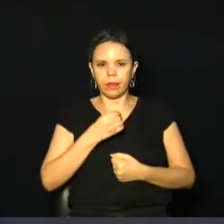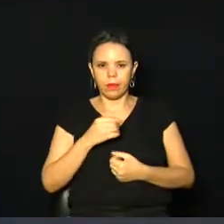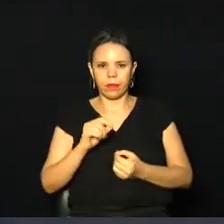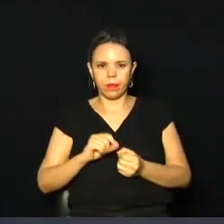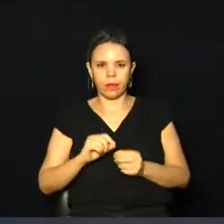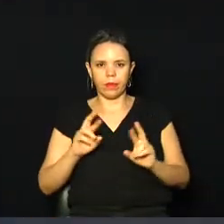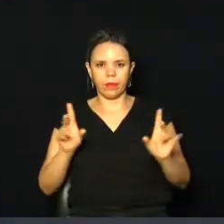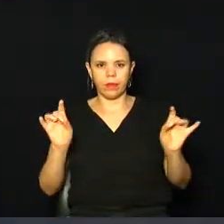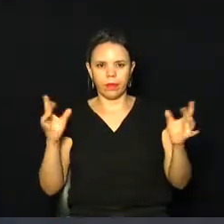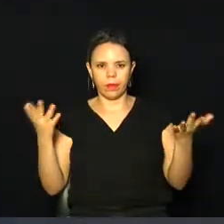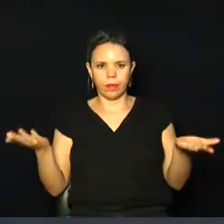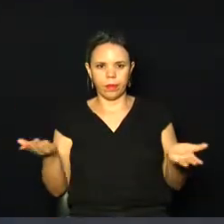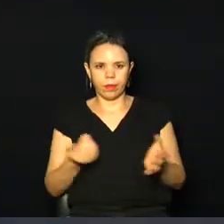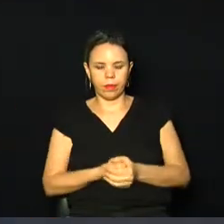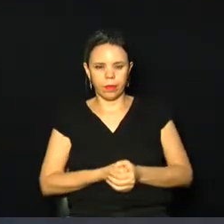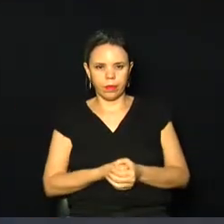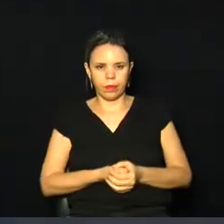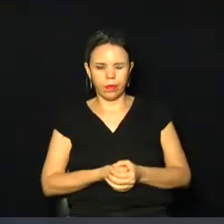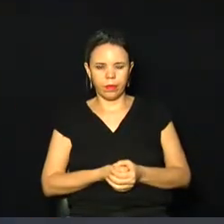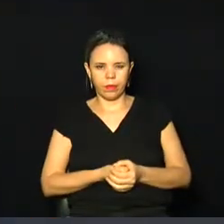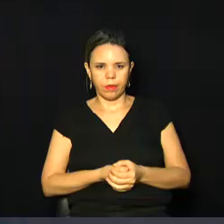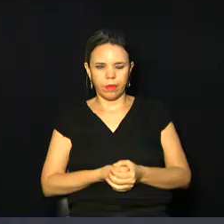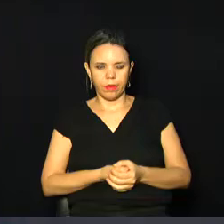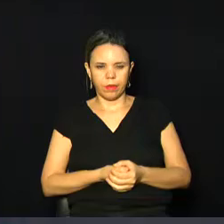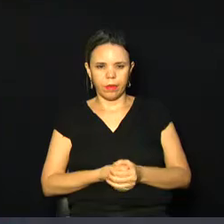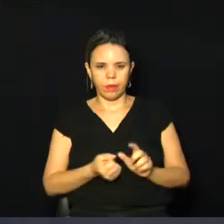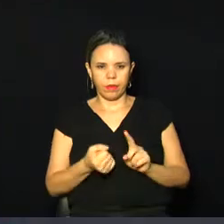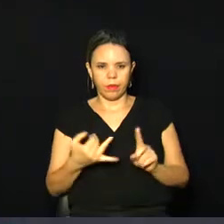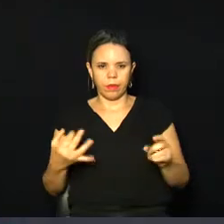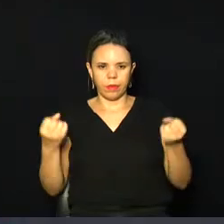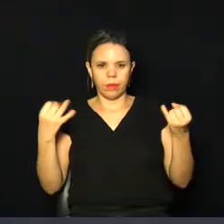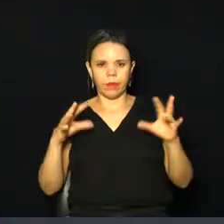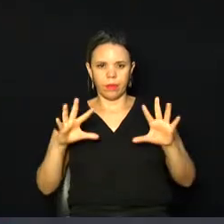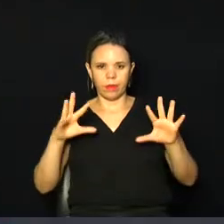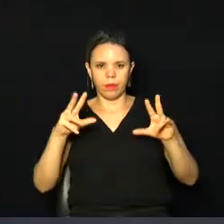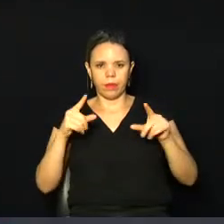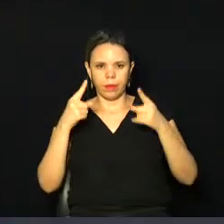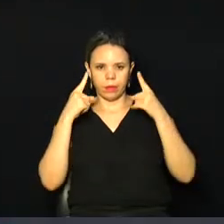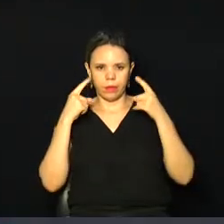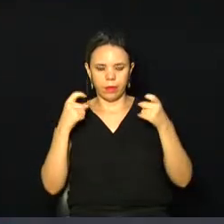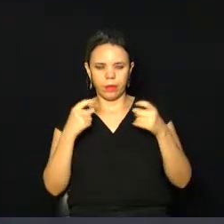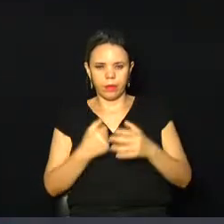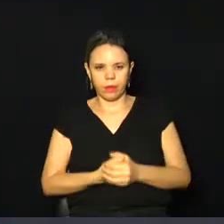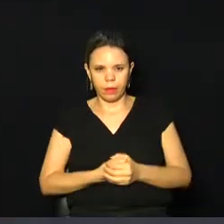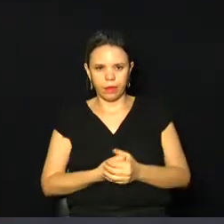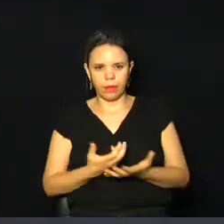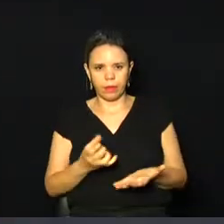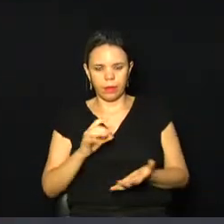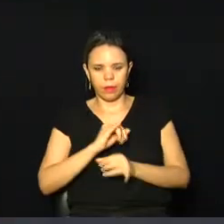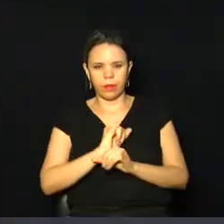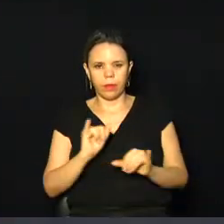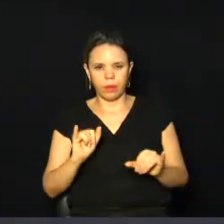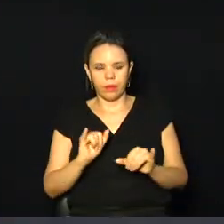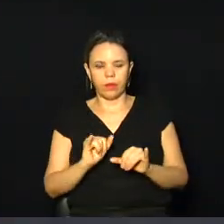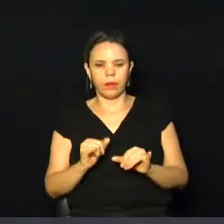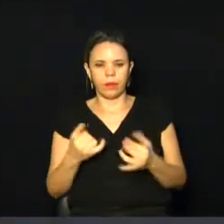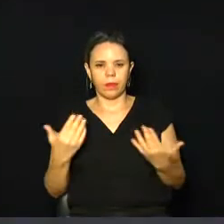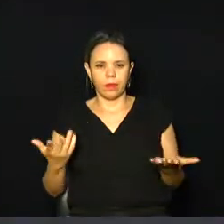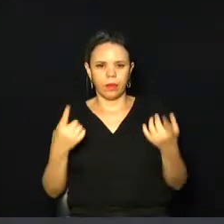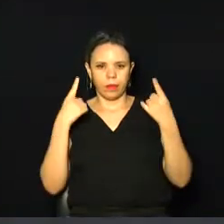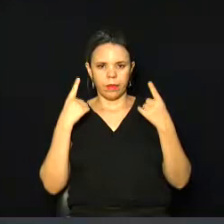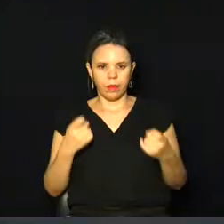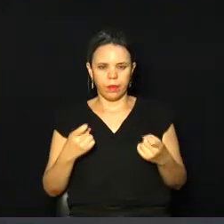total diferença. Conforme elas explanaram sobre todas as violências, queria só fazer um adendo quanto à